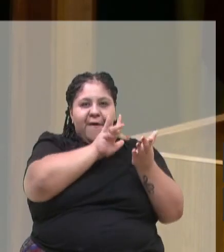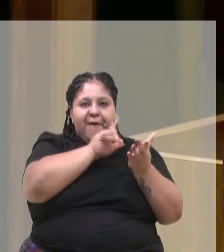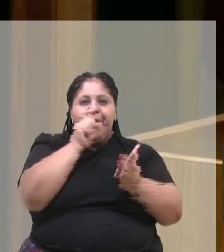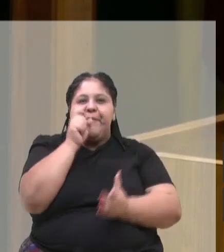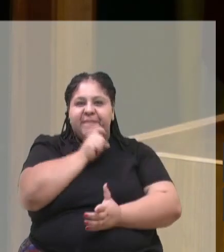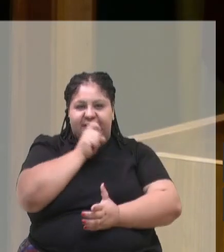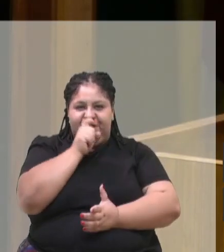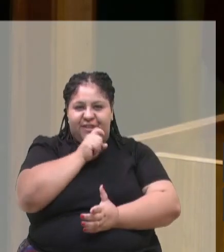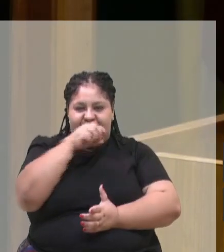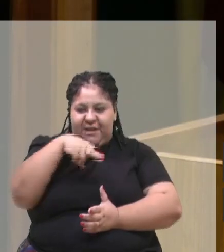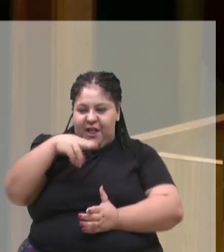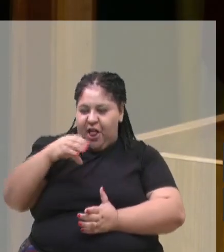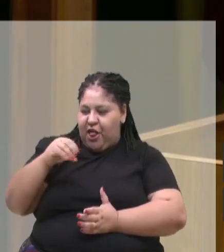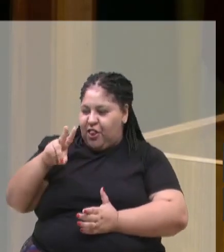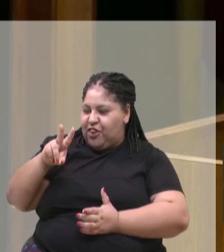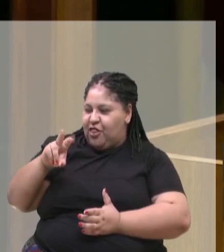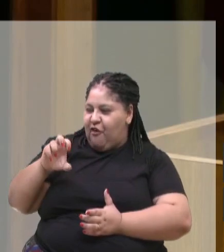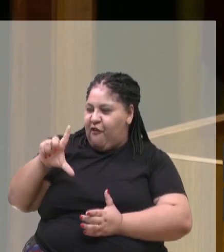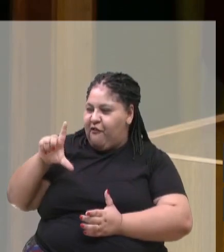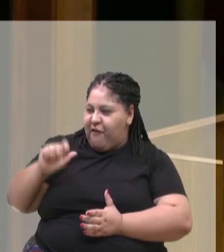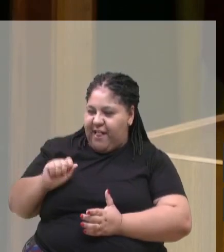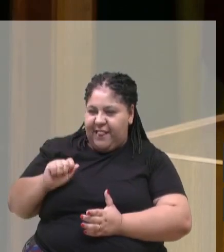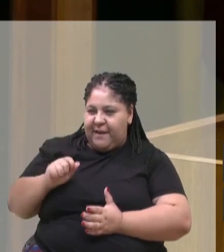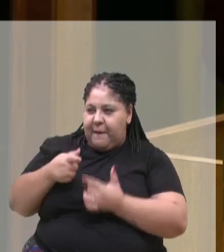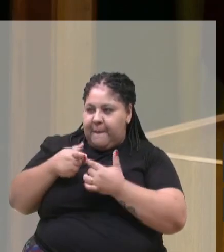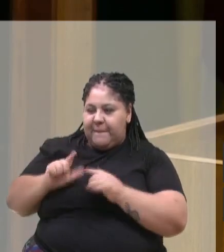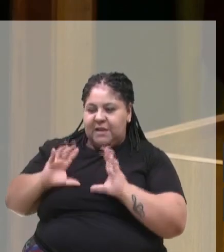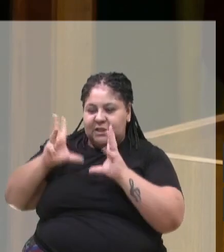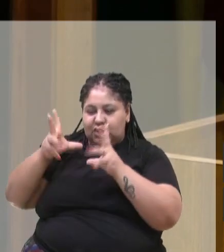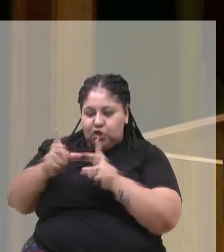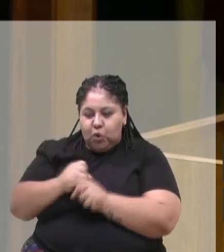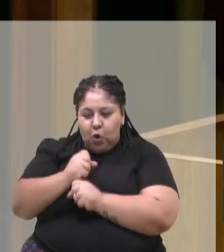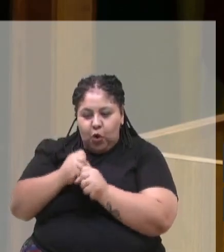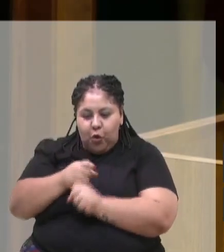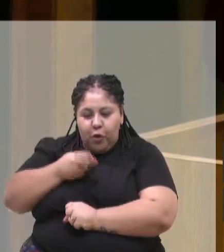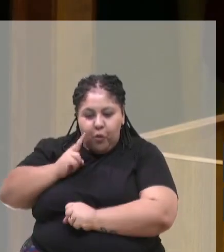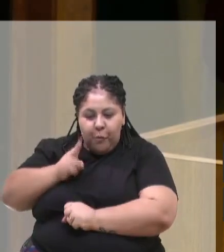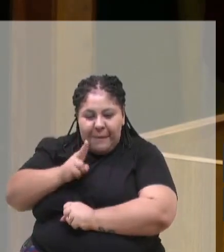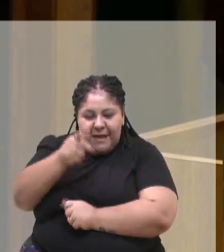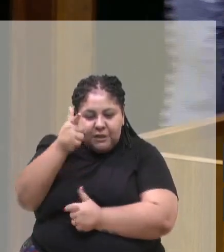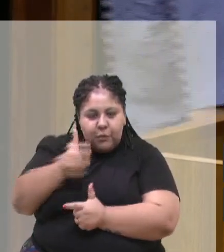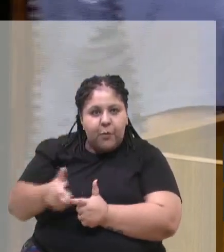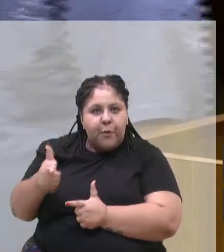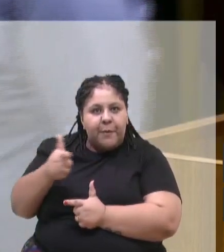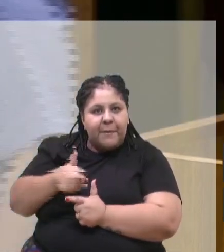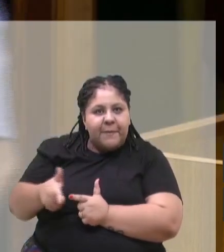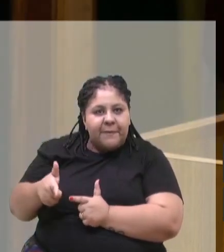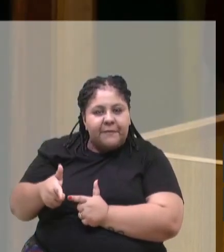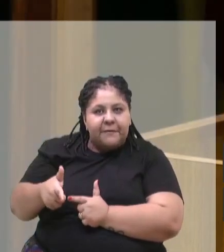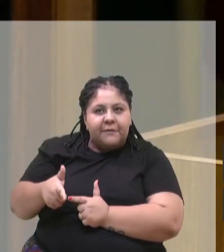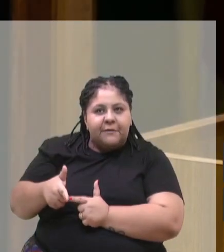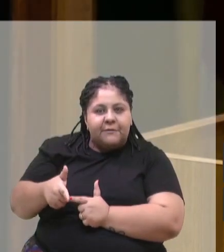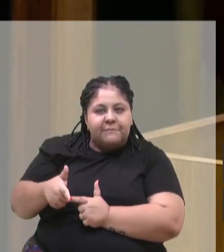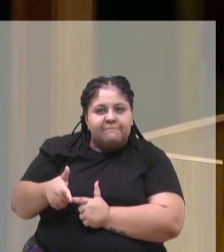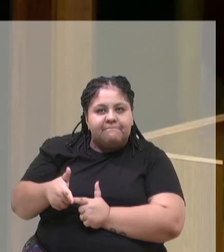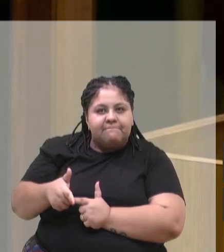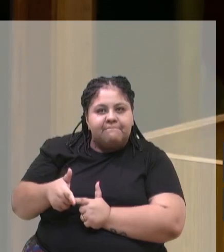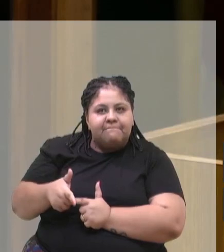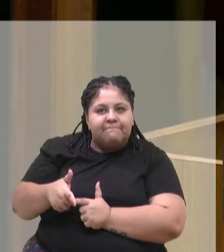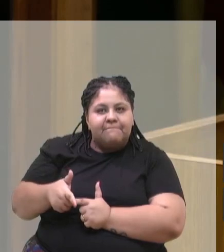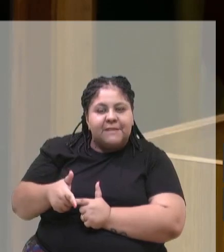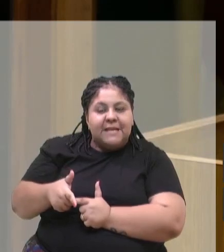desuso, mas todo ano nós temos a mesma situação, que é a questão